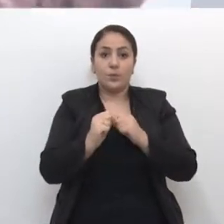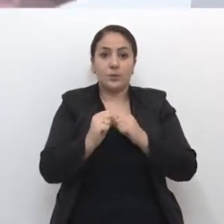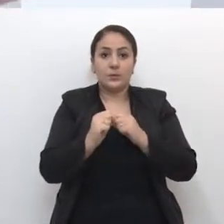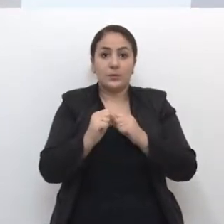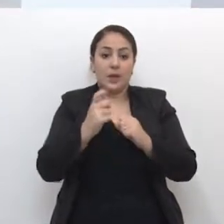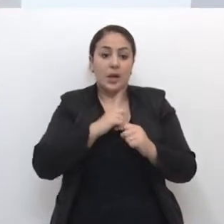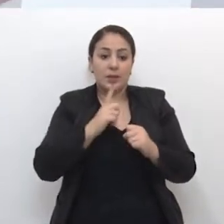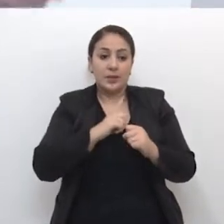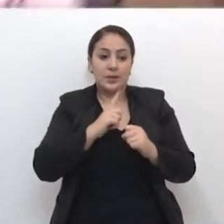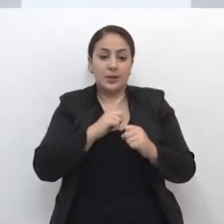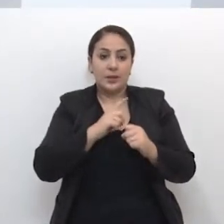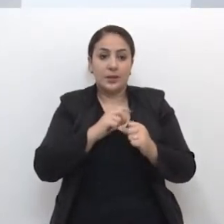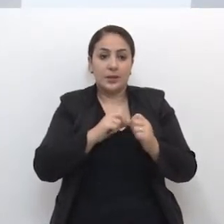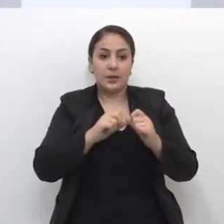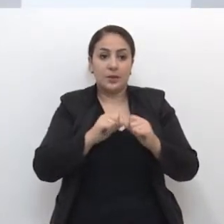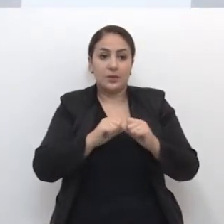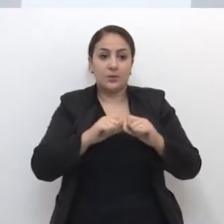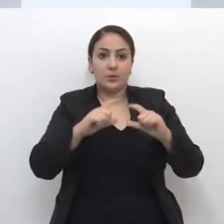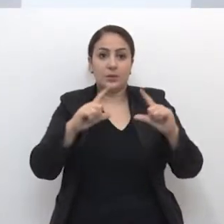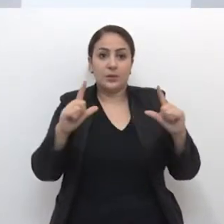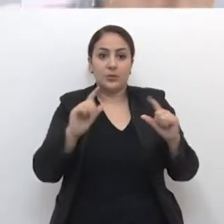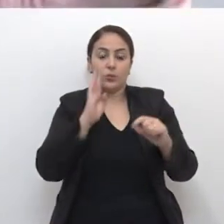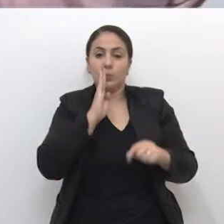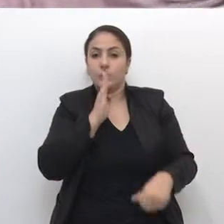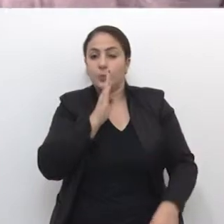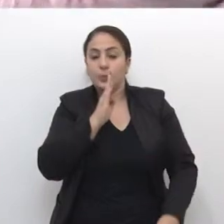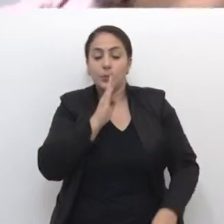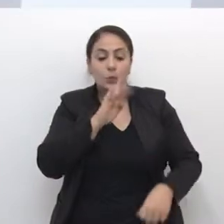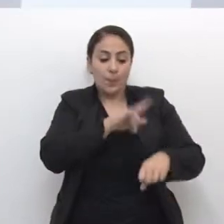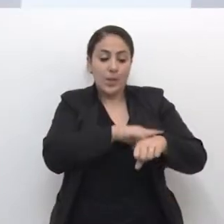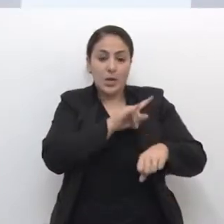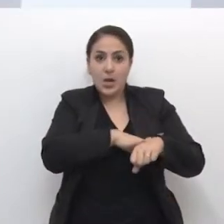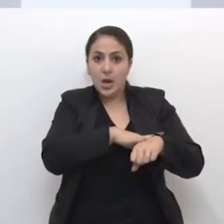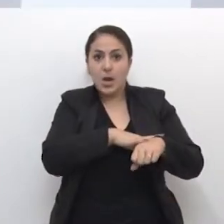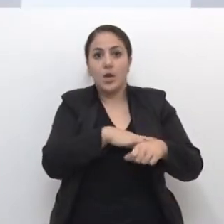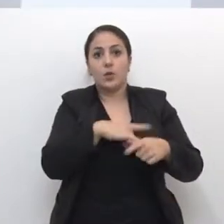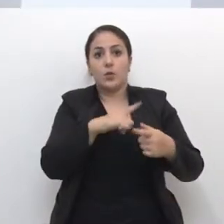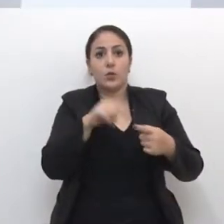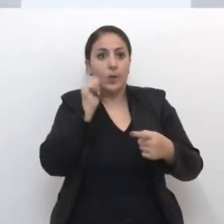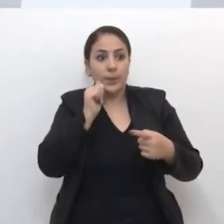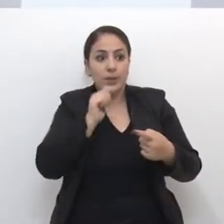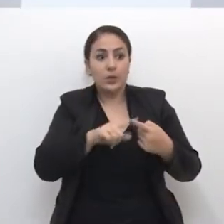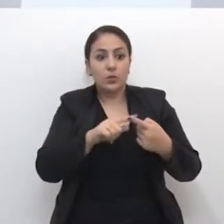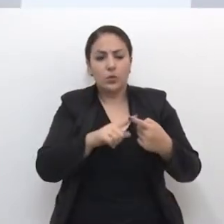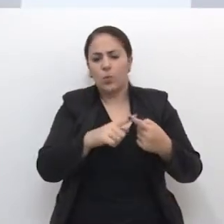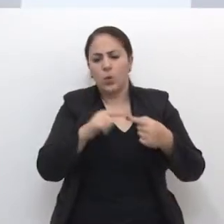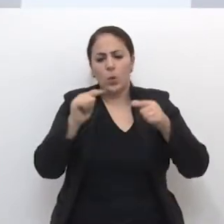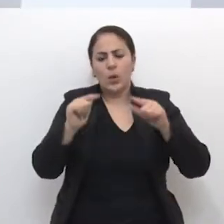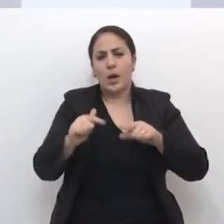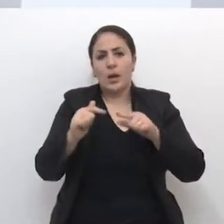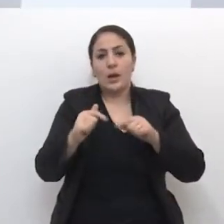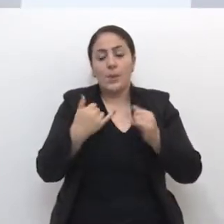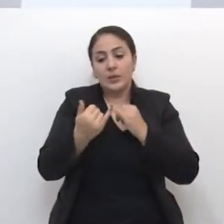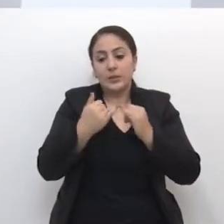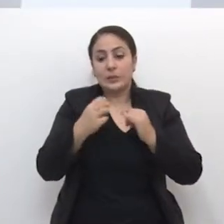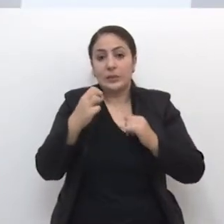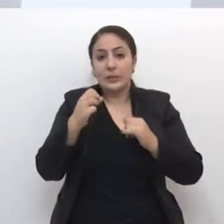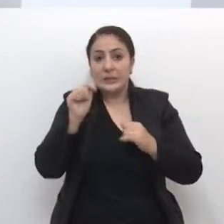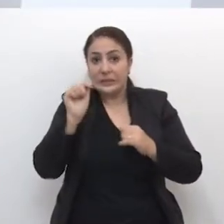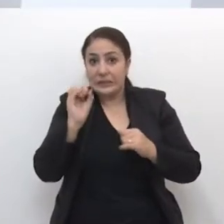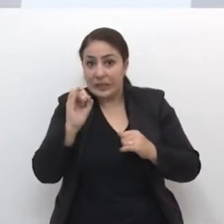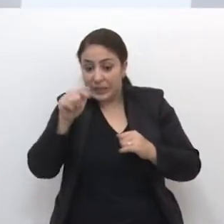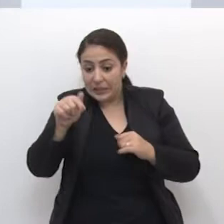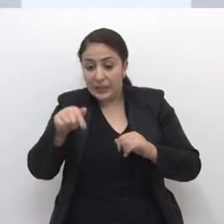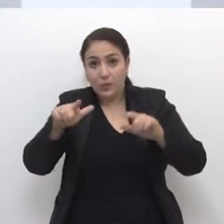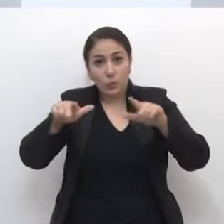lá com um cartaz no banheiro feminino, um cartaz no estabelecimento, dizendo que naquele estabelecimento, caso ela se sinta